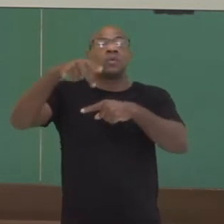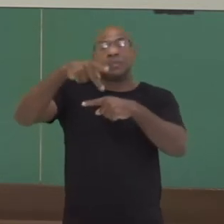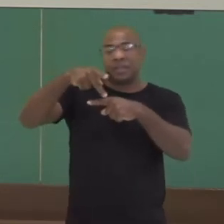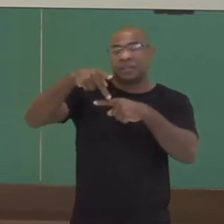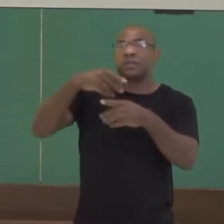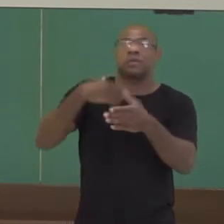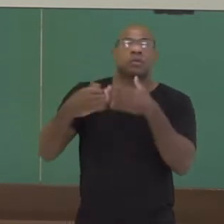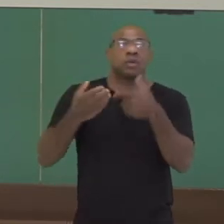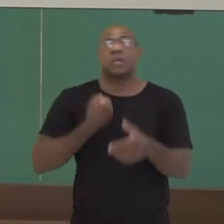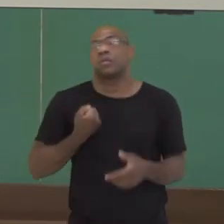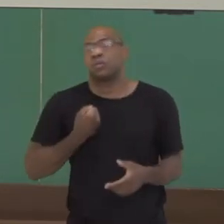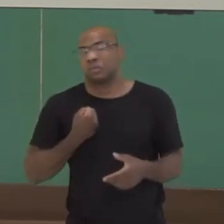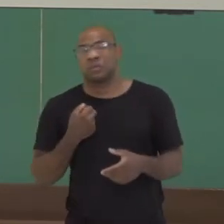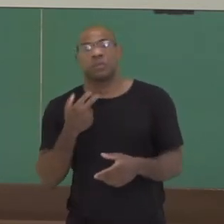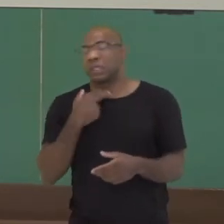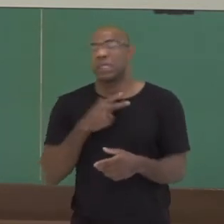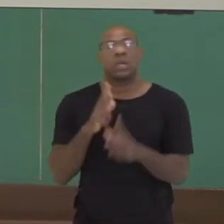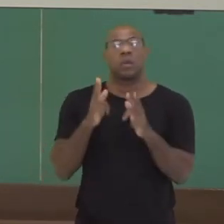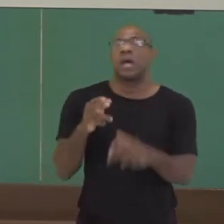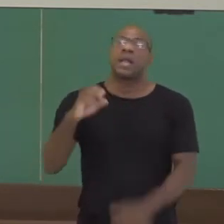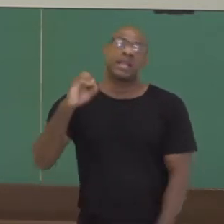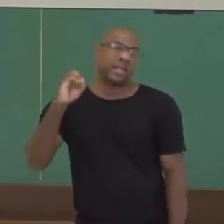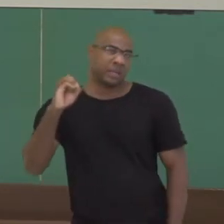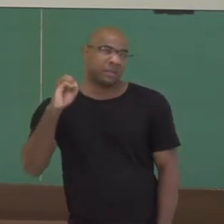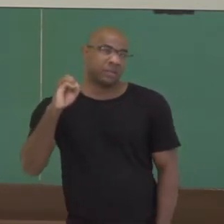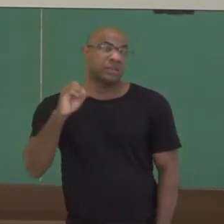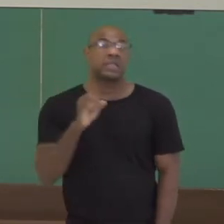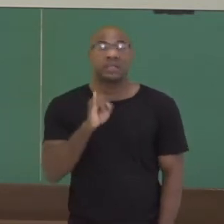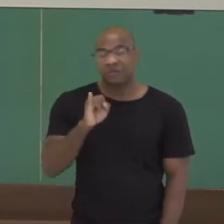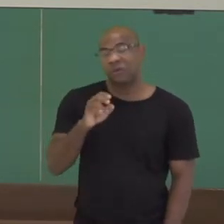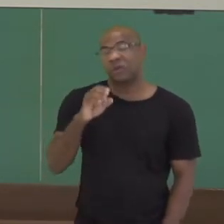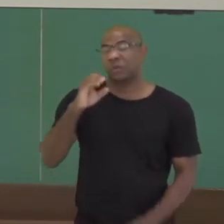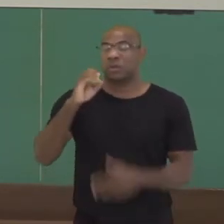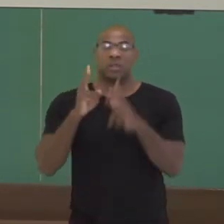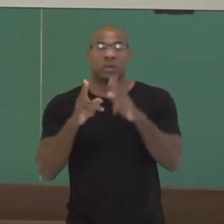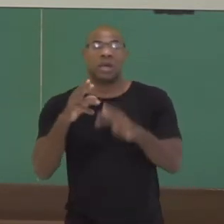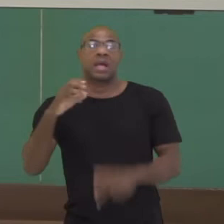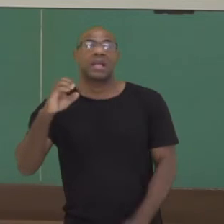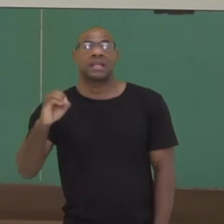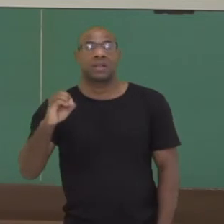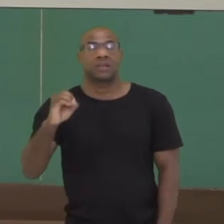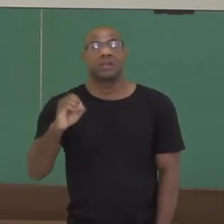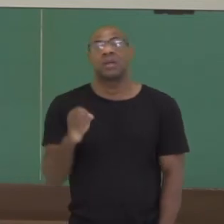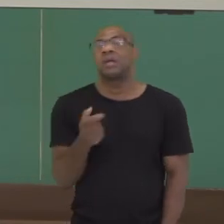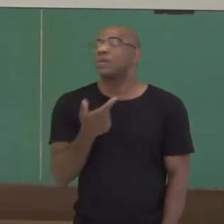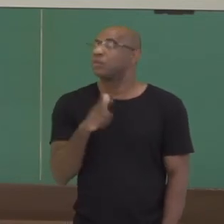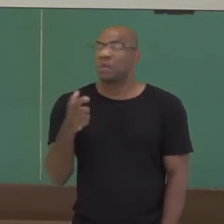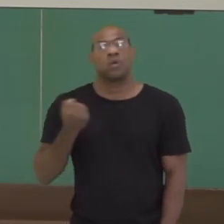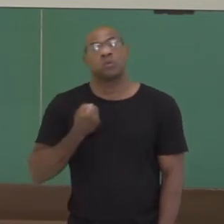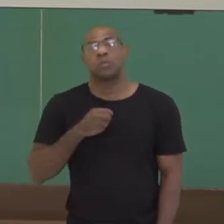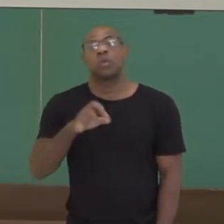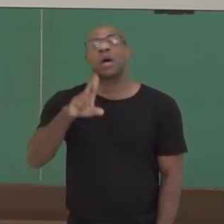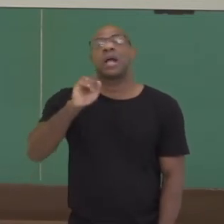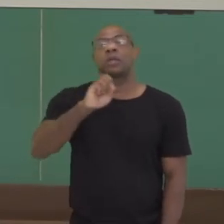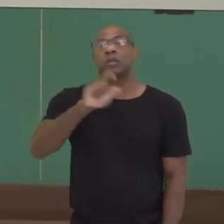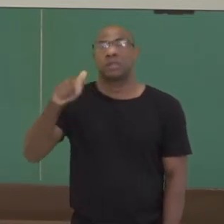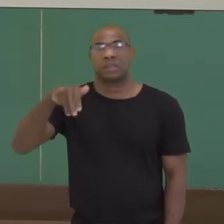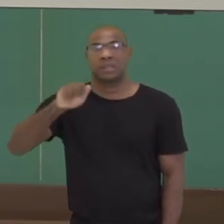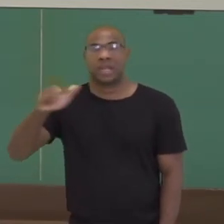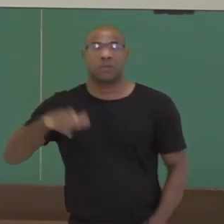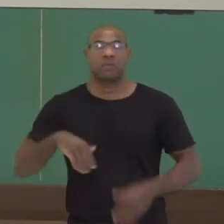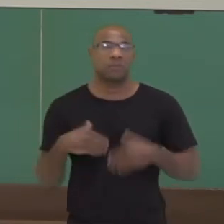não pode ser igual a zero. Se ele for igual a zero, aí ele já não é um número racional,